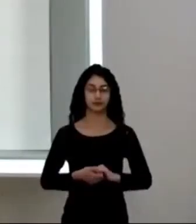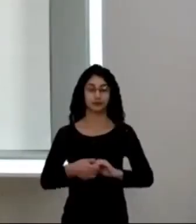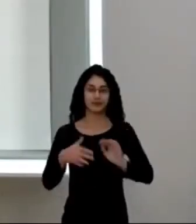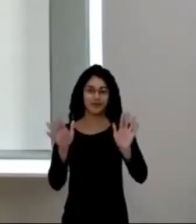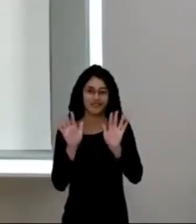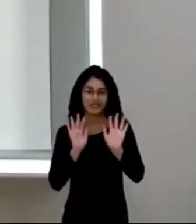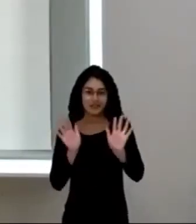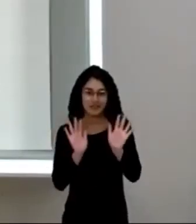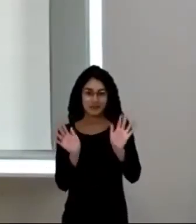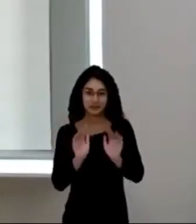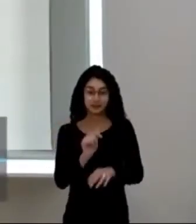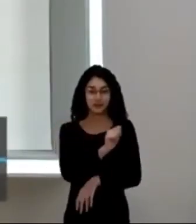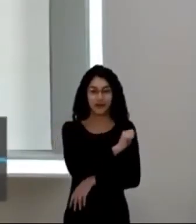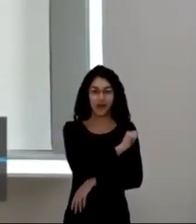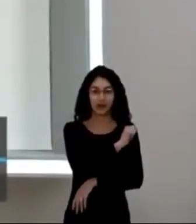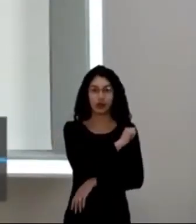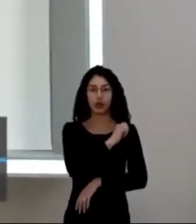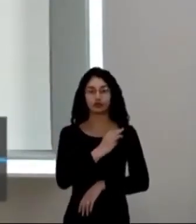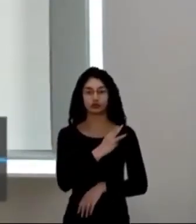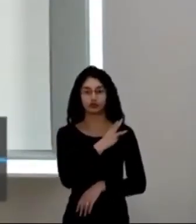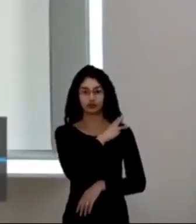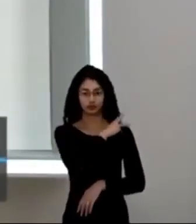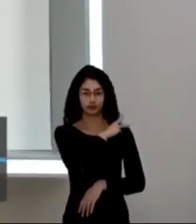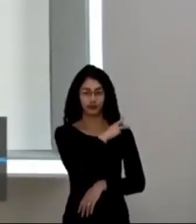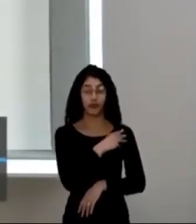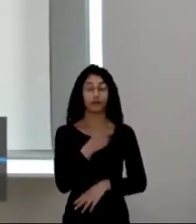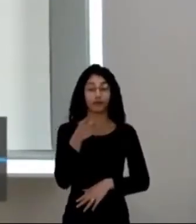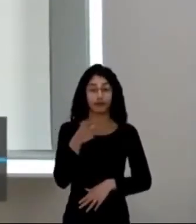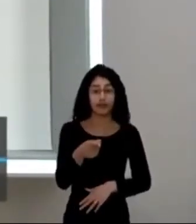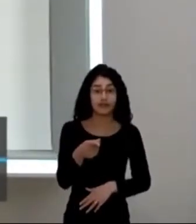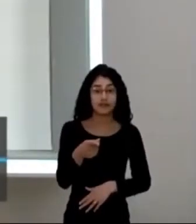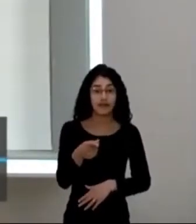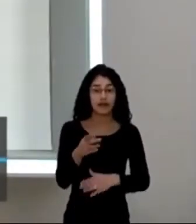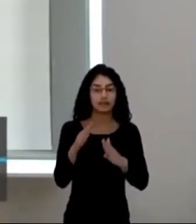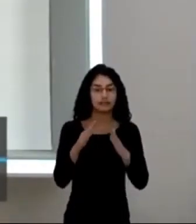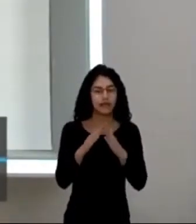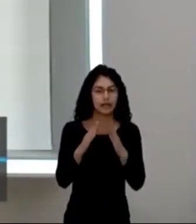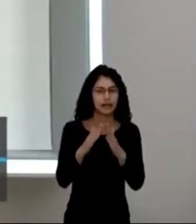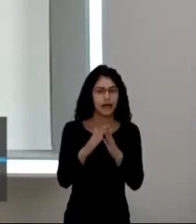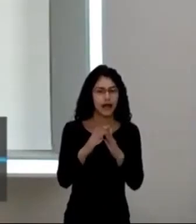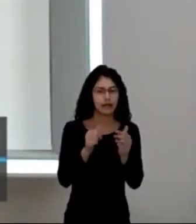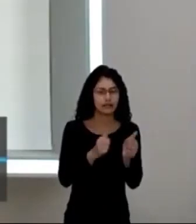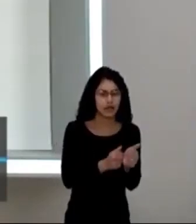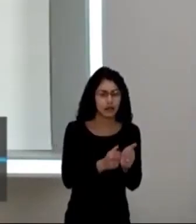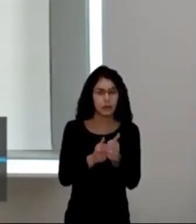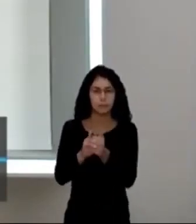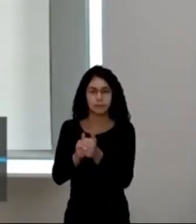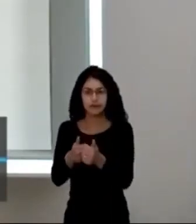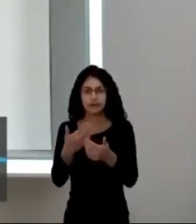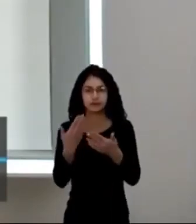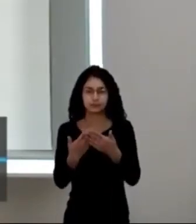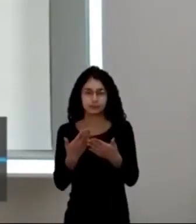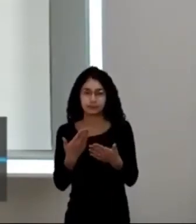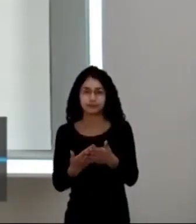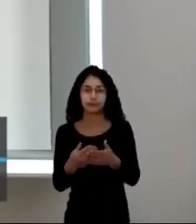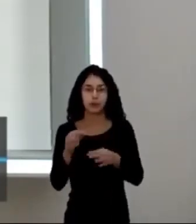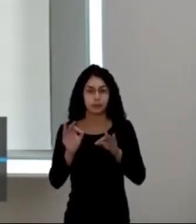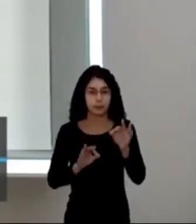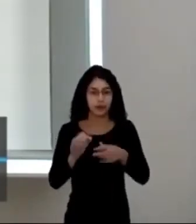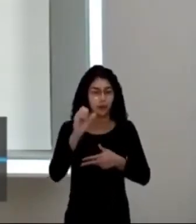Olá, querido estudante do ensino médio, você que está aí acompanhando as aulas de preparação para o